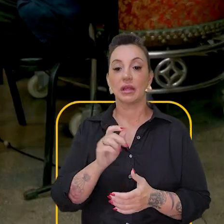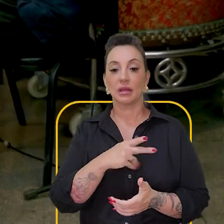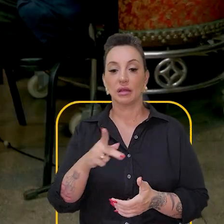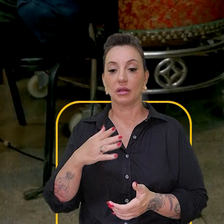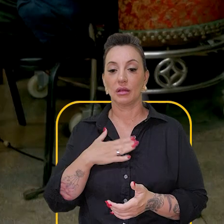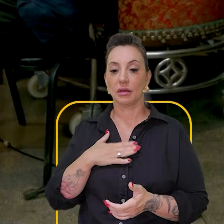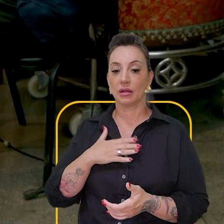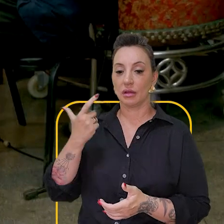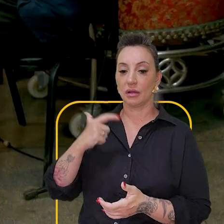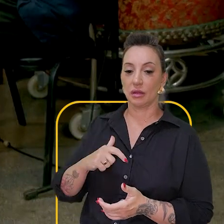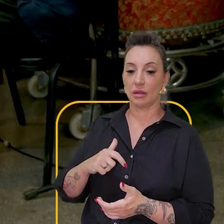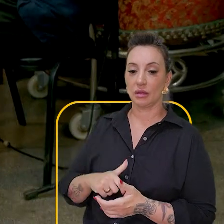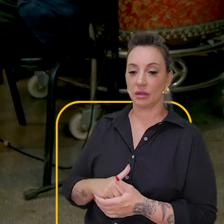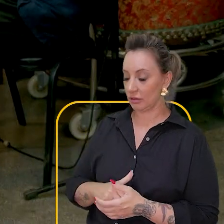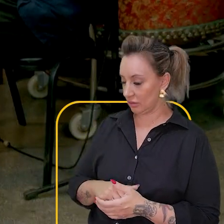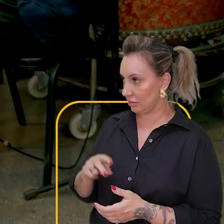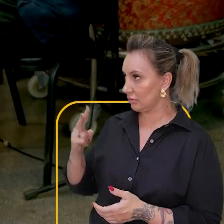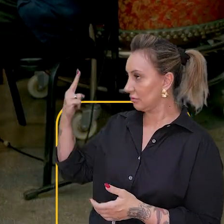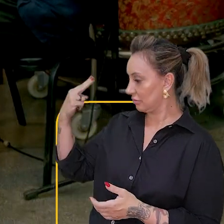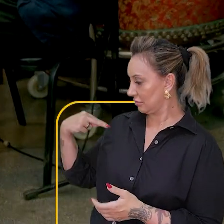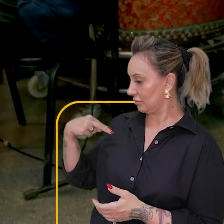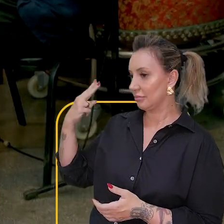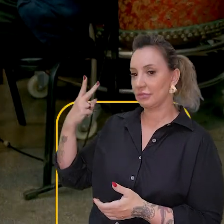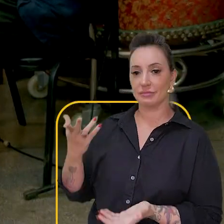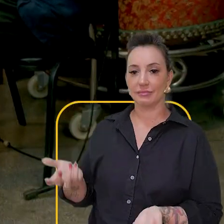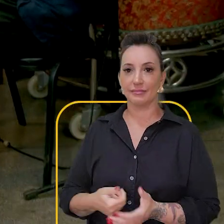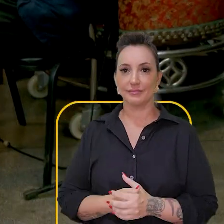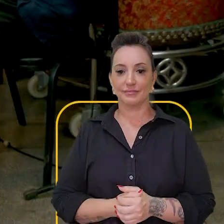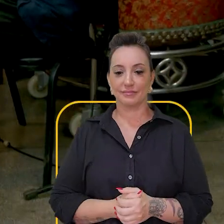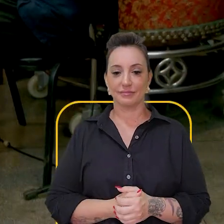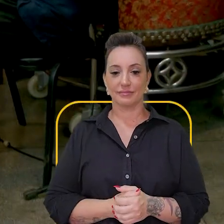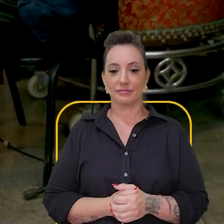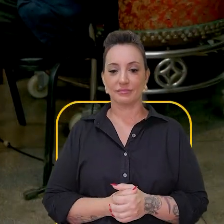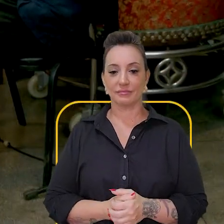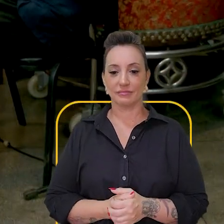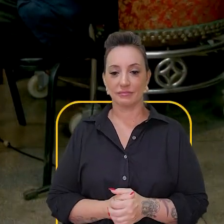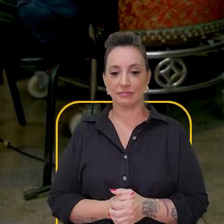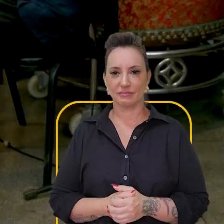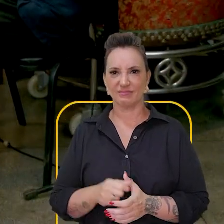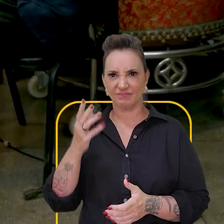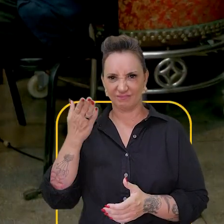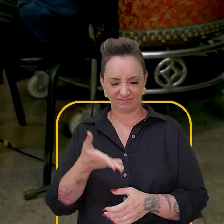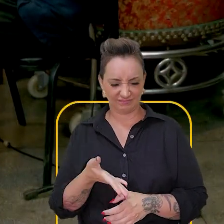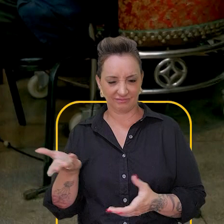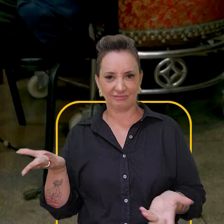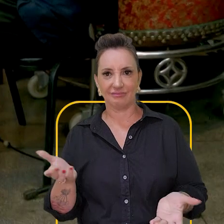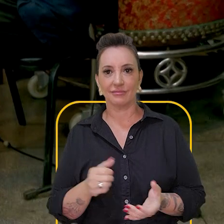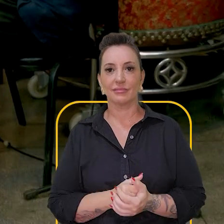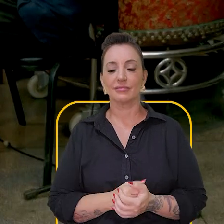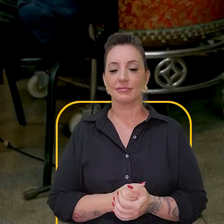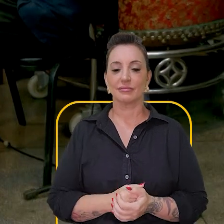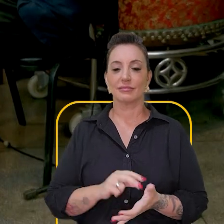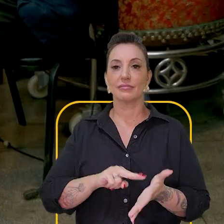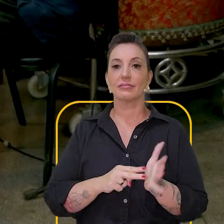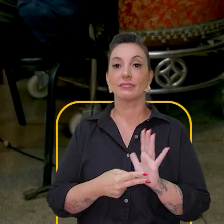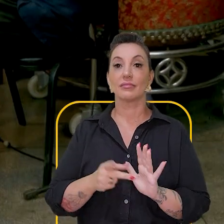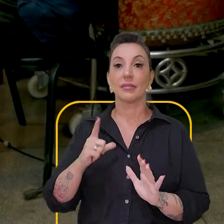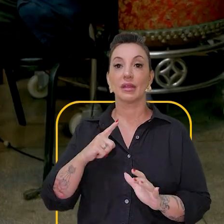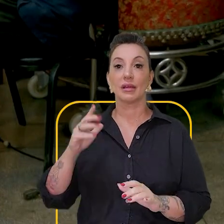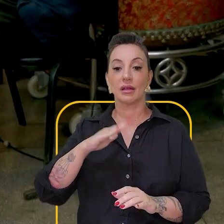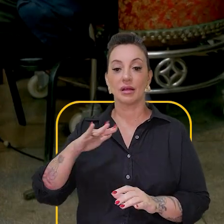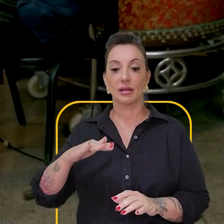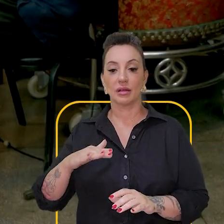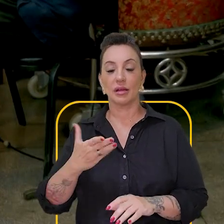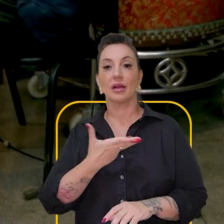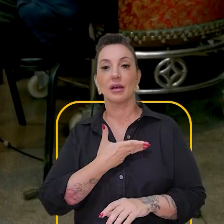você e Teve um aluno ficou muito amigo meu depois mas ele falou para mim cara quando você falou que você era